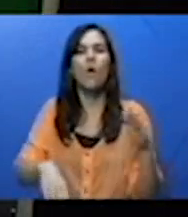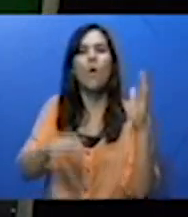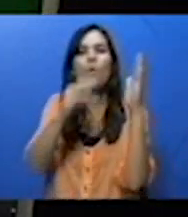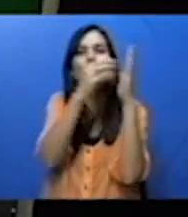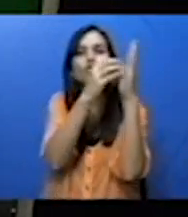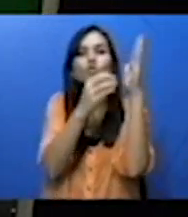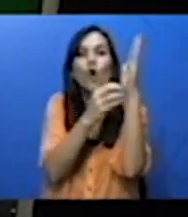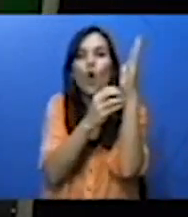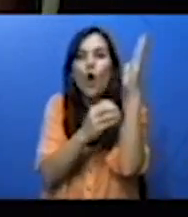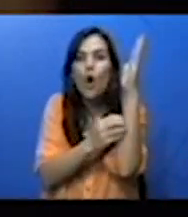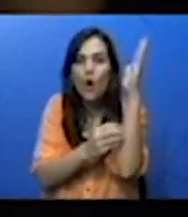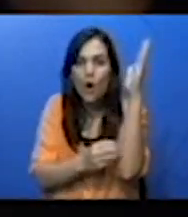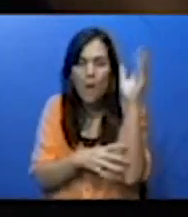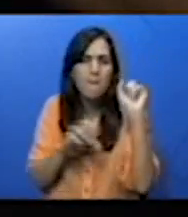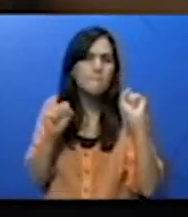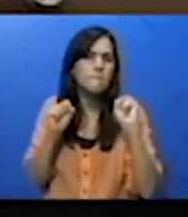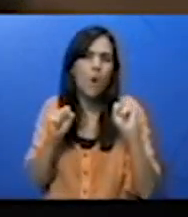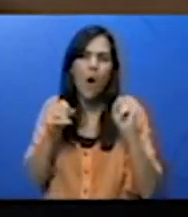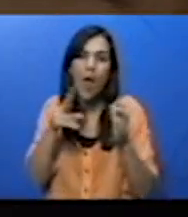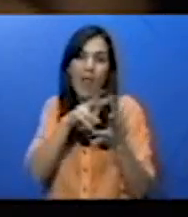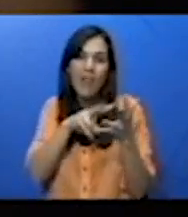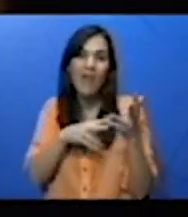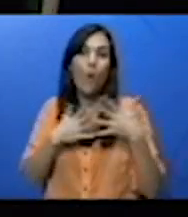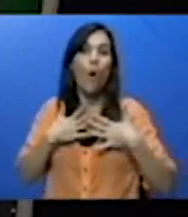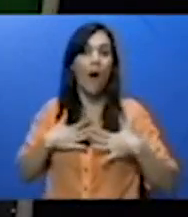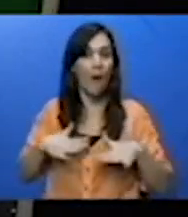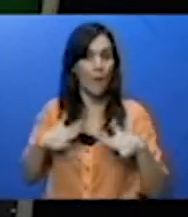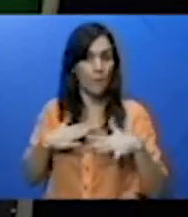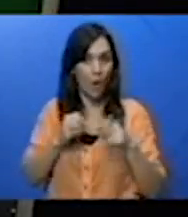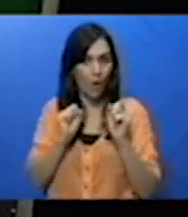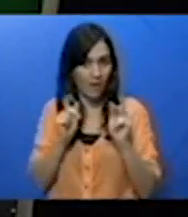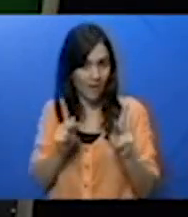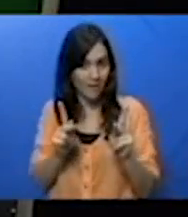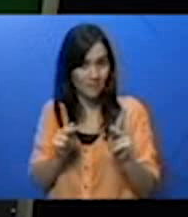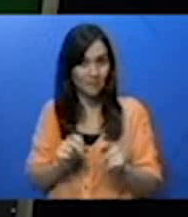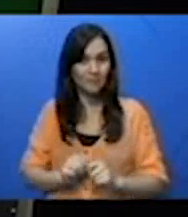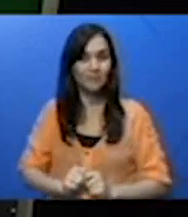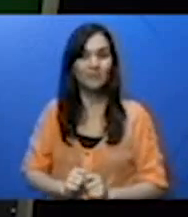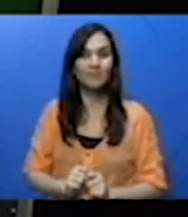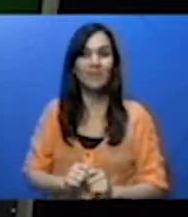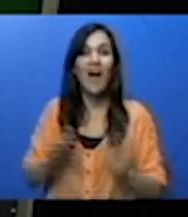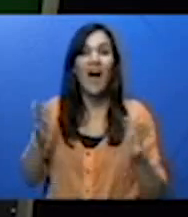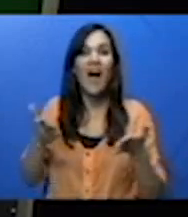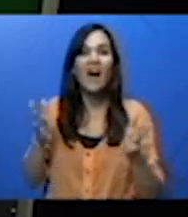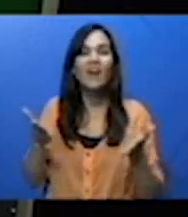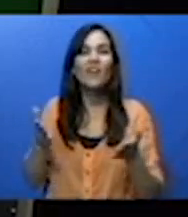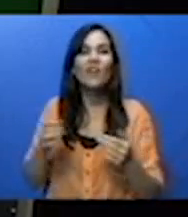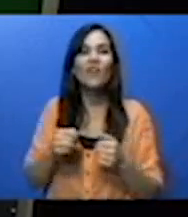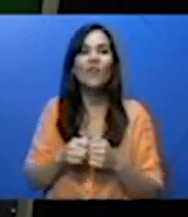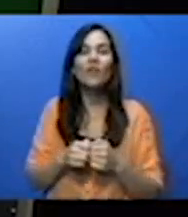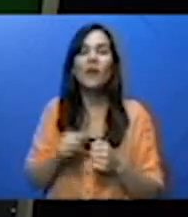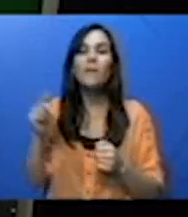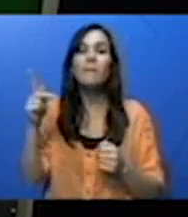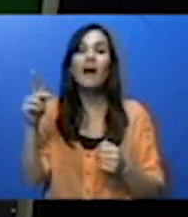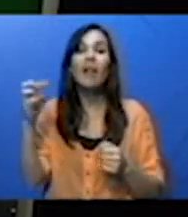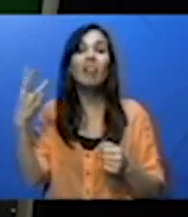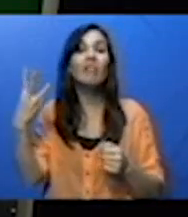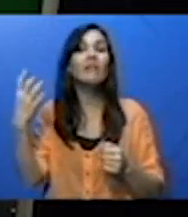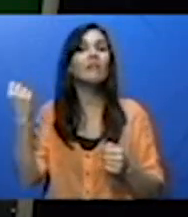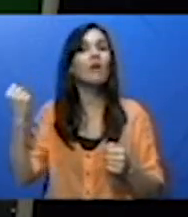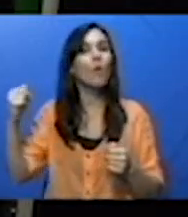de hoje, sobre as características de um poema, ok? Vamos agora para a página